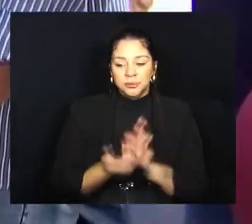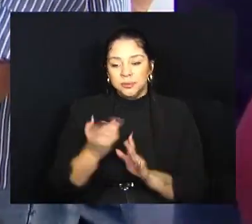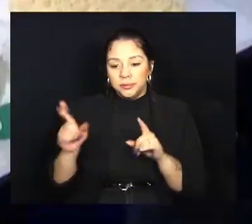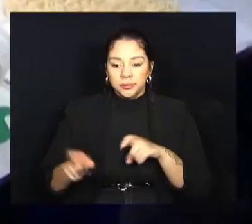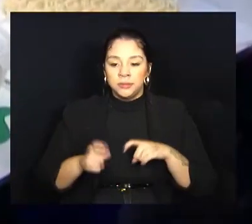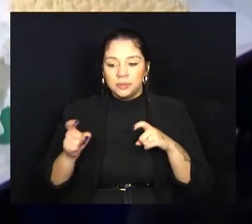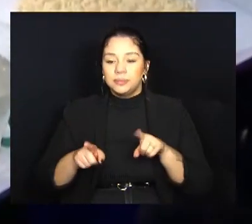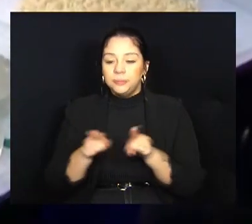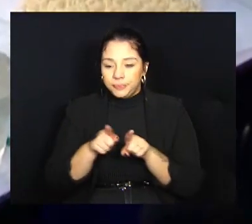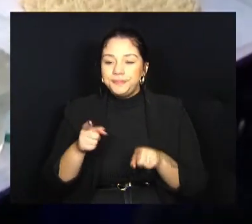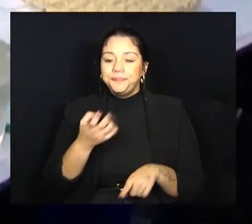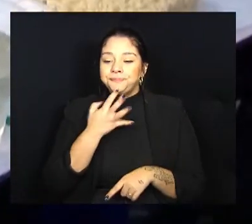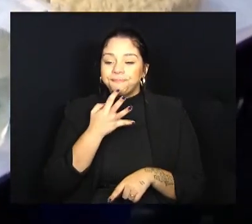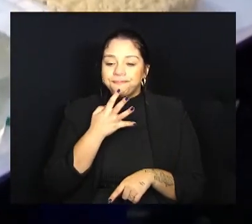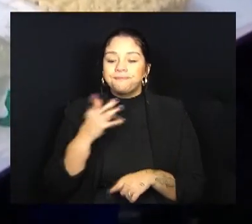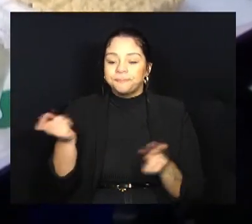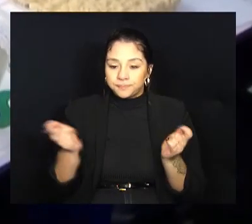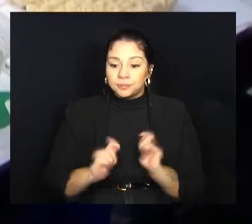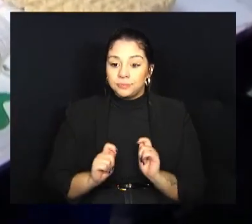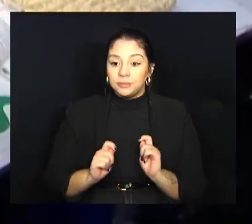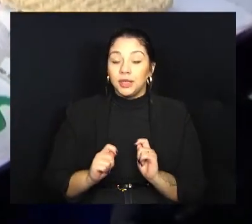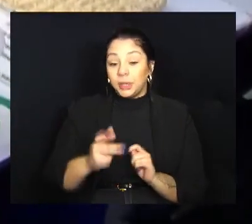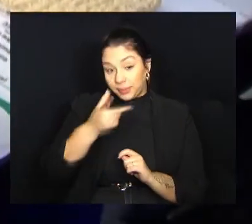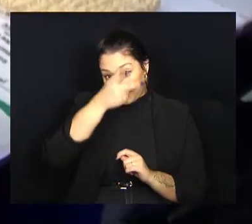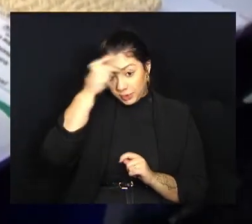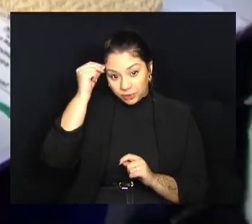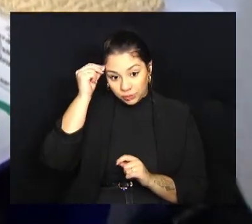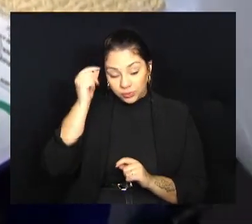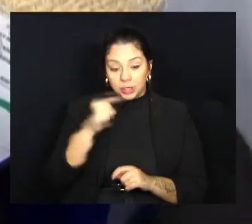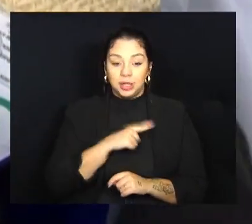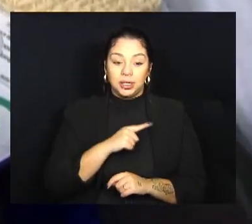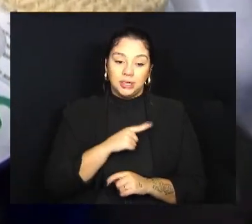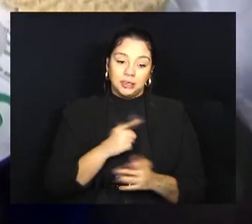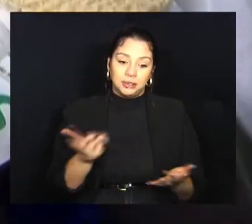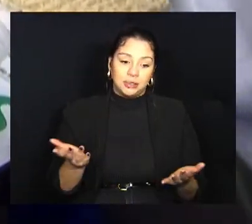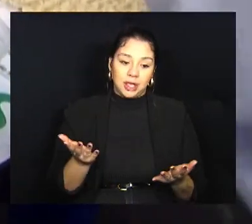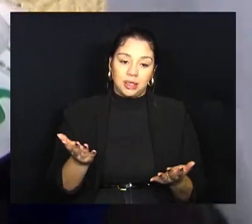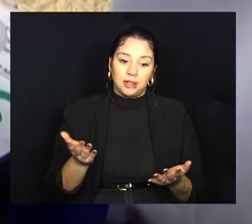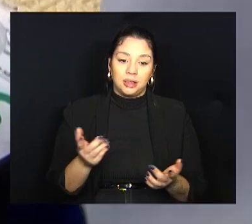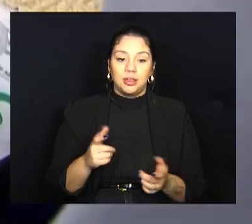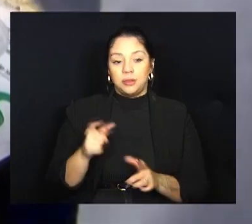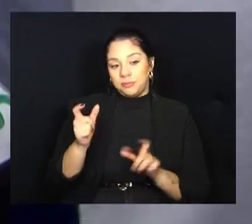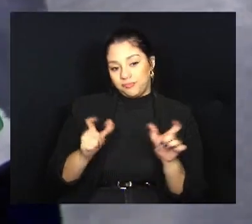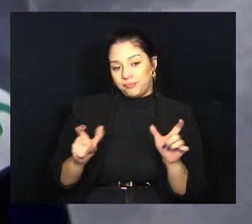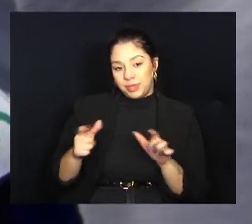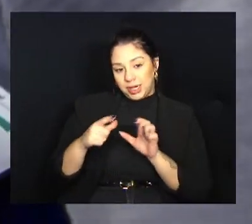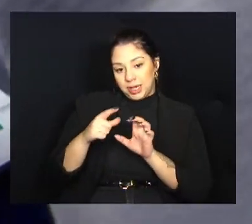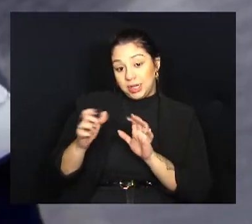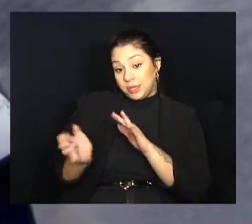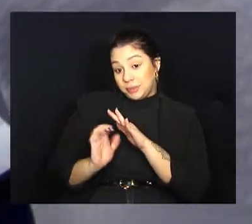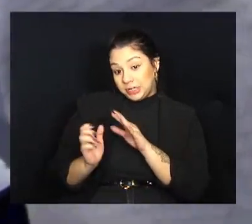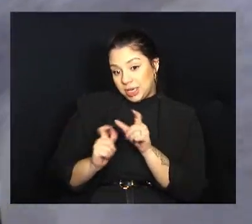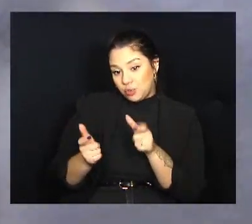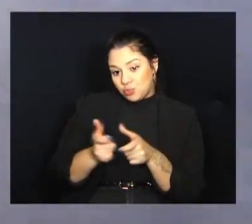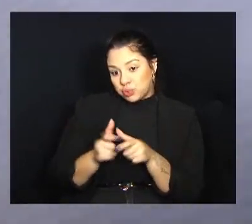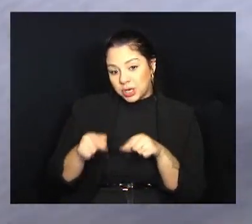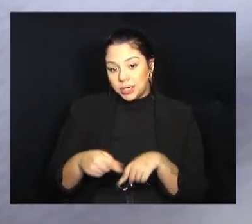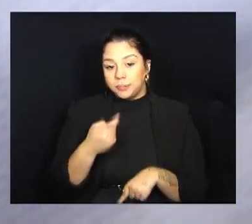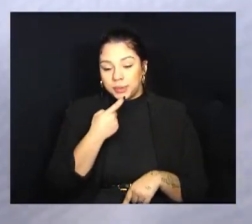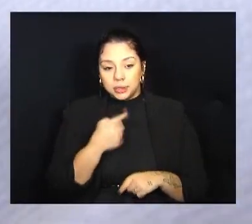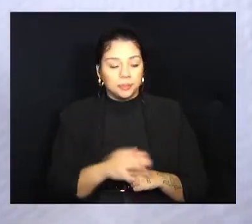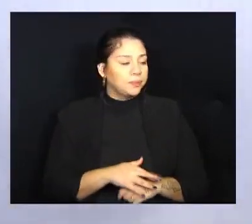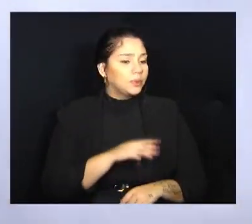conheça essa possibilidade que a Prefeitura de Campinas traz aí para o pequeno empresário da cidade de Campinas. Não é só